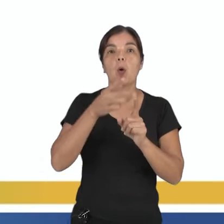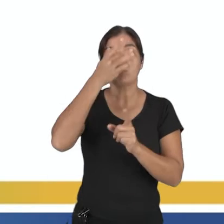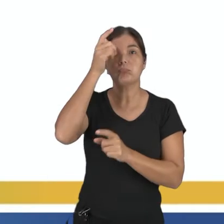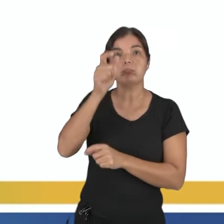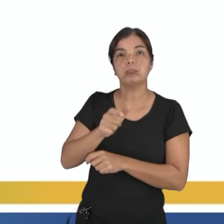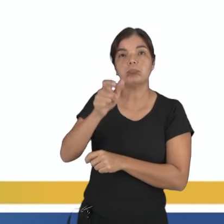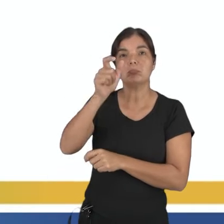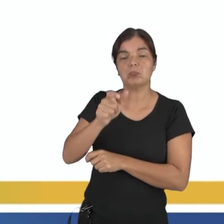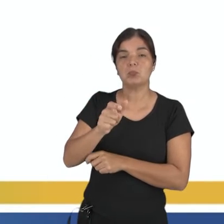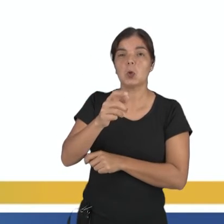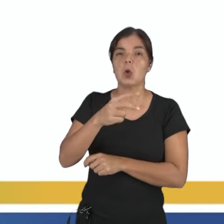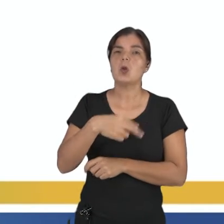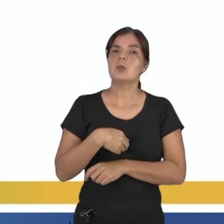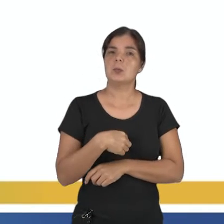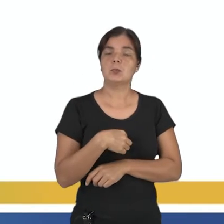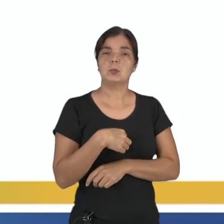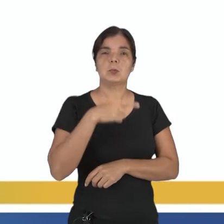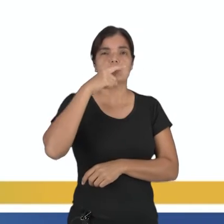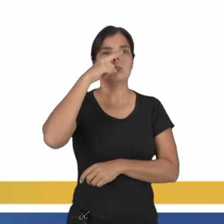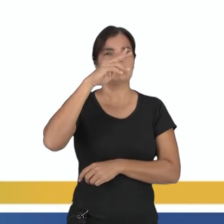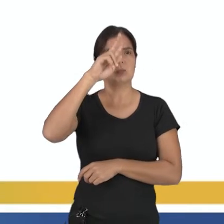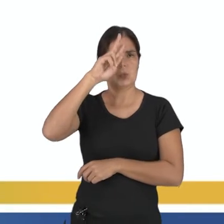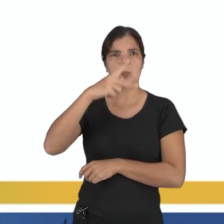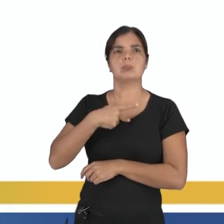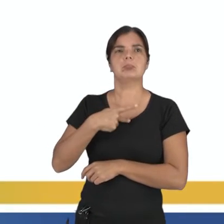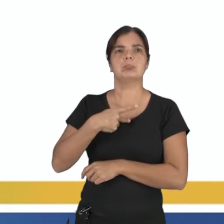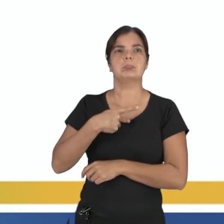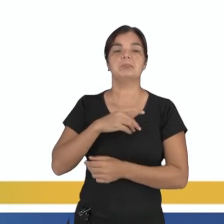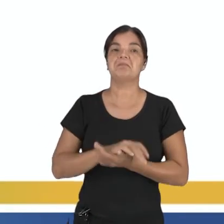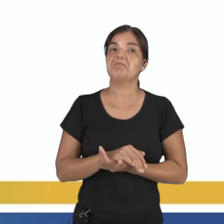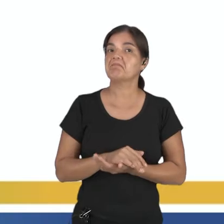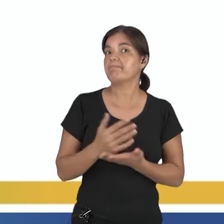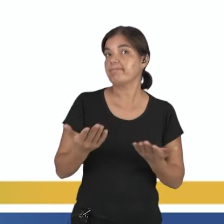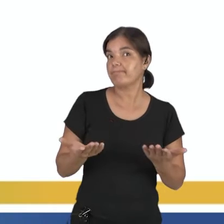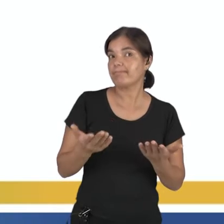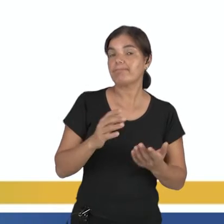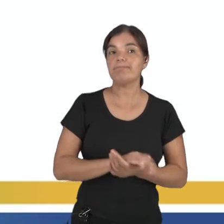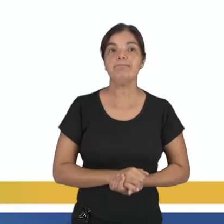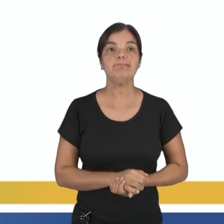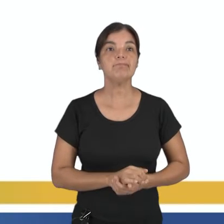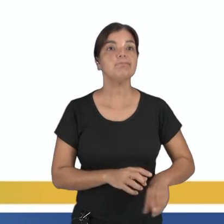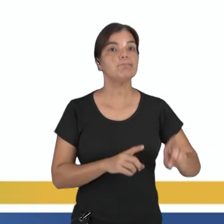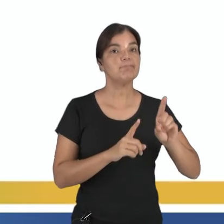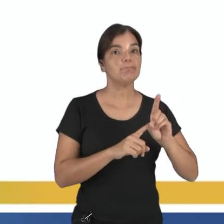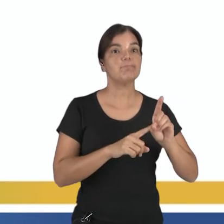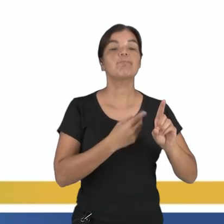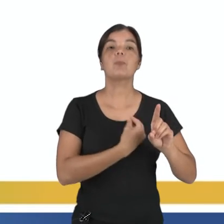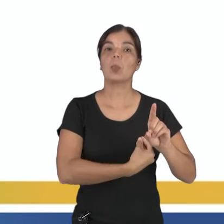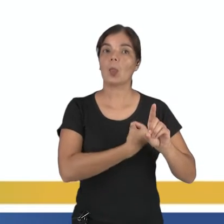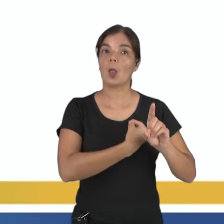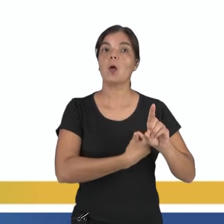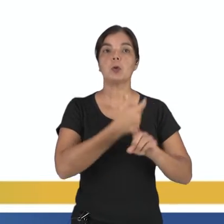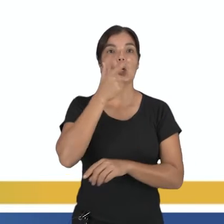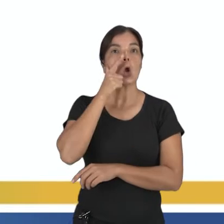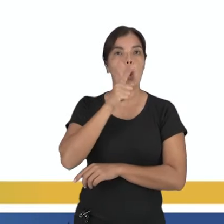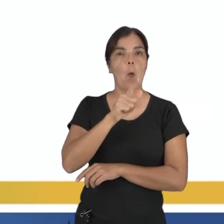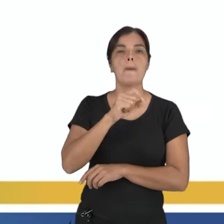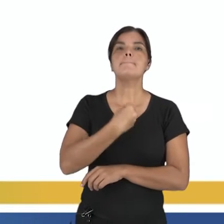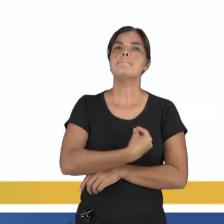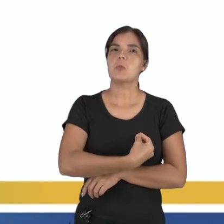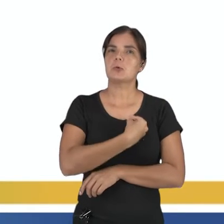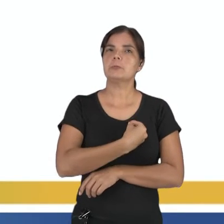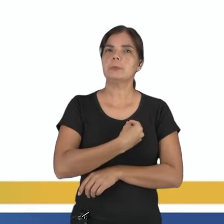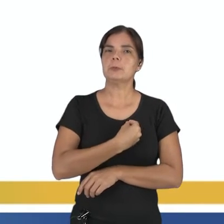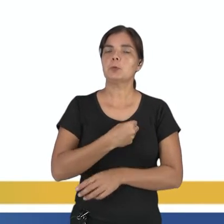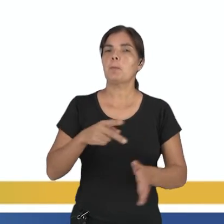acalentado por indivíduos mesquinhos e egoístas? Não sei não, hein? A vida consagrada ao ganho é